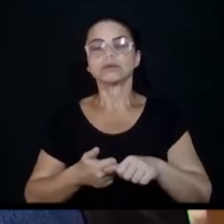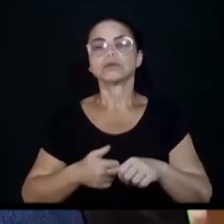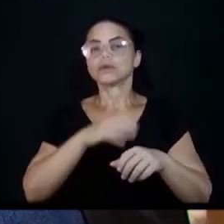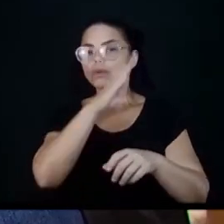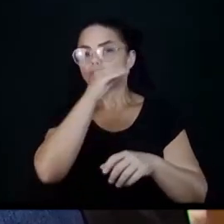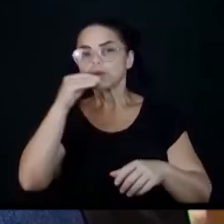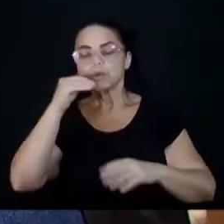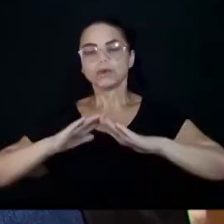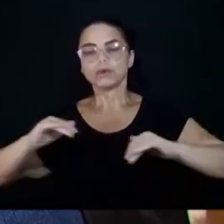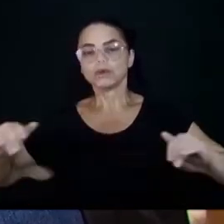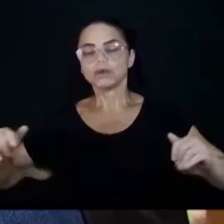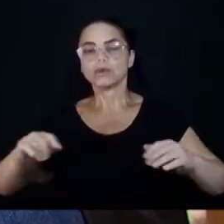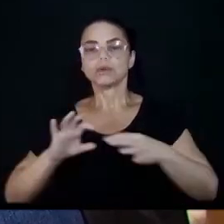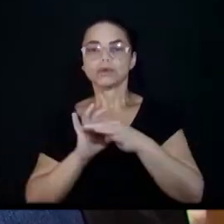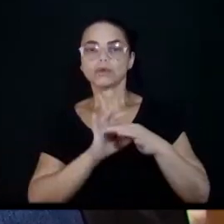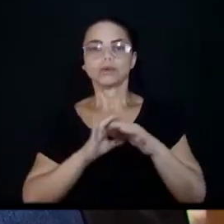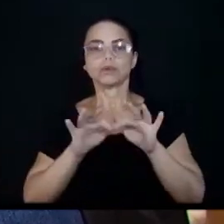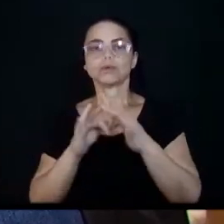familiar mesmo?